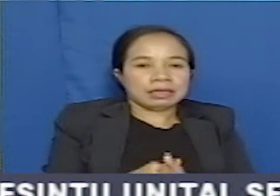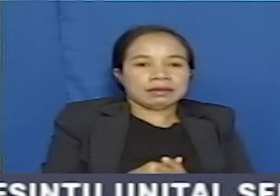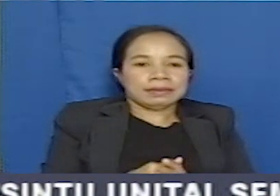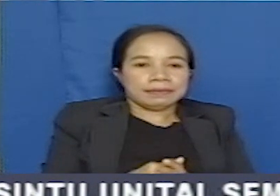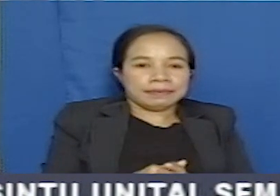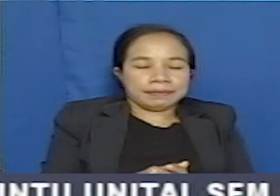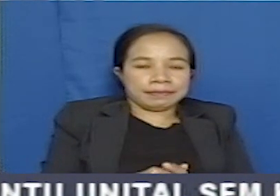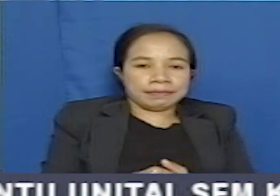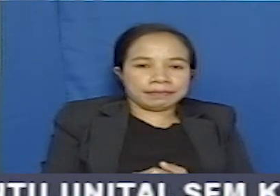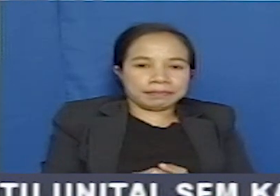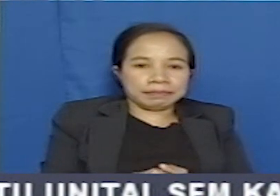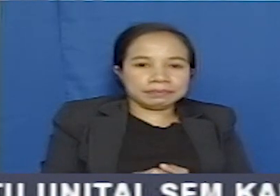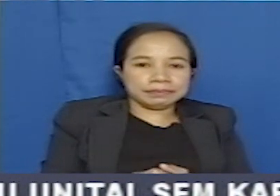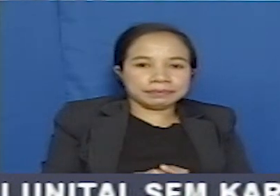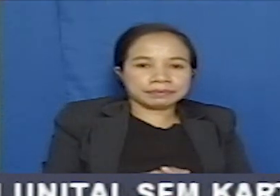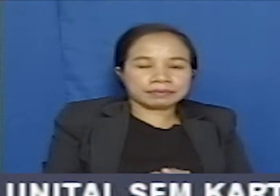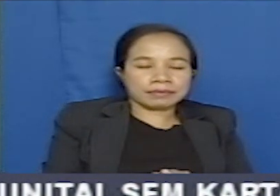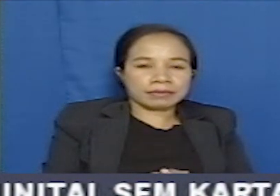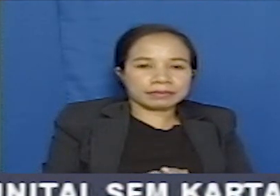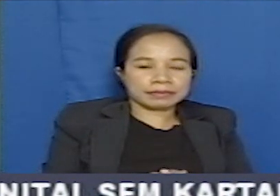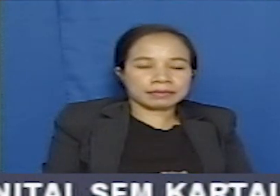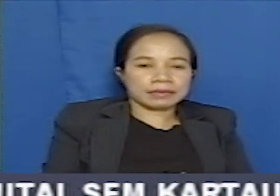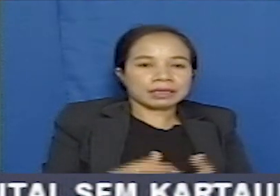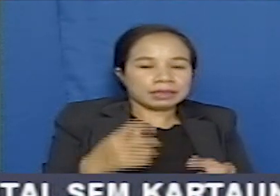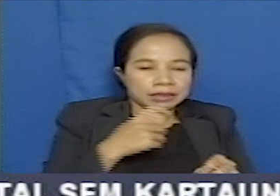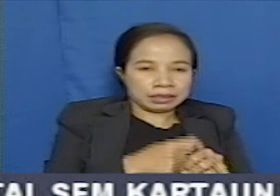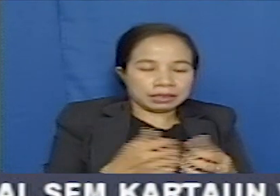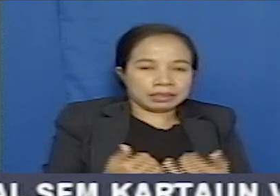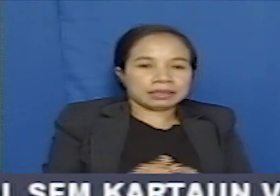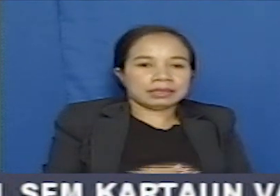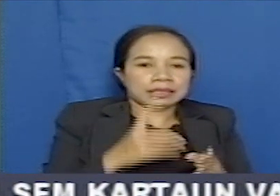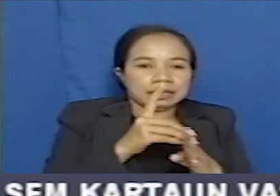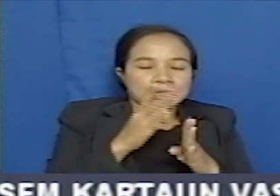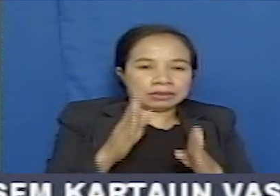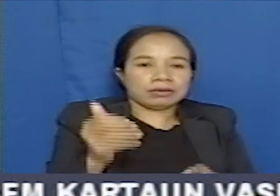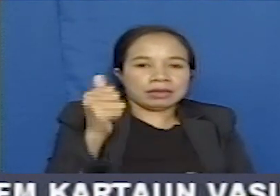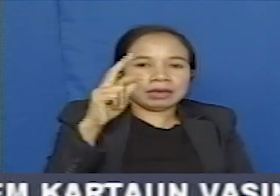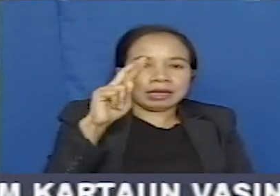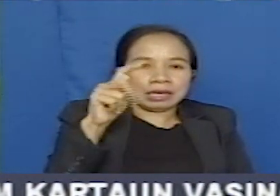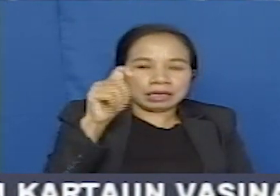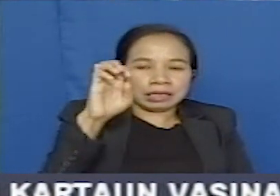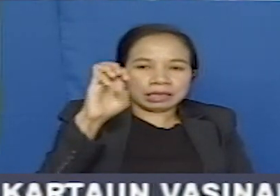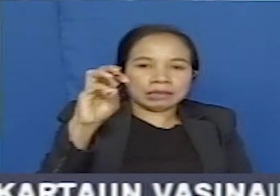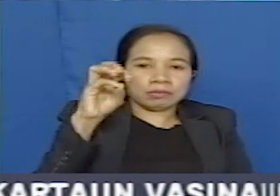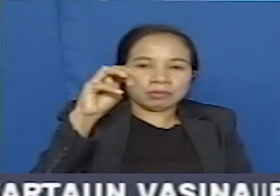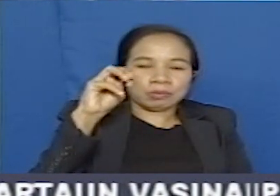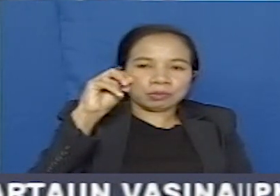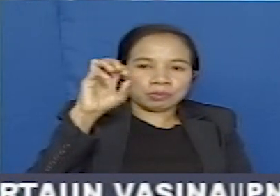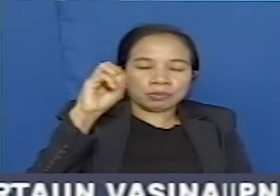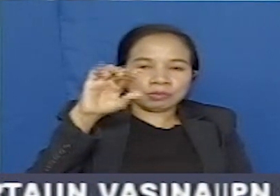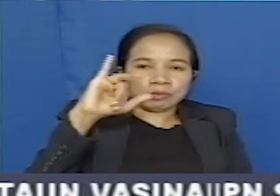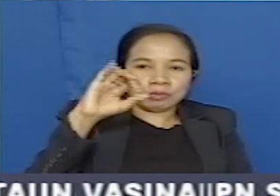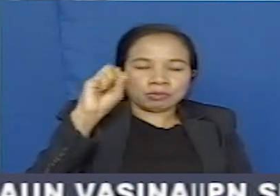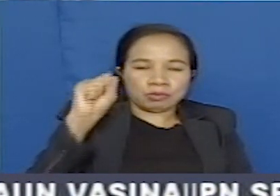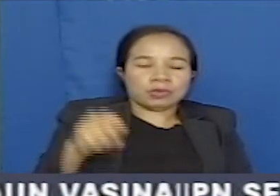hela serve antigo ne ia bibang ne diretor Arte Moris Iliwatu dana perhak tuir